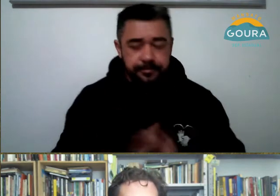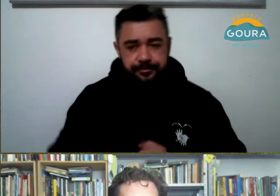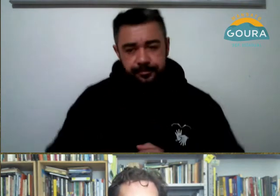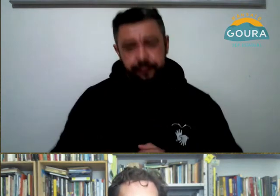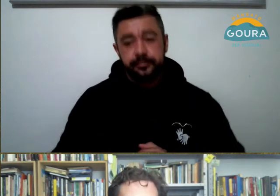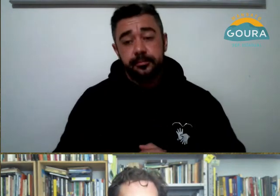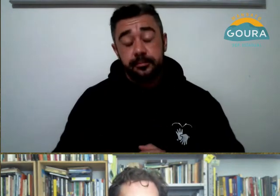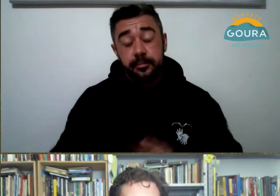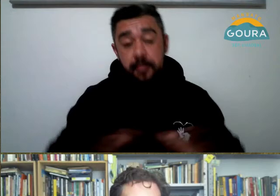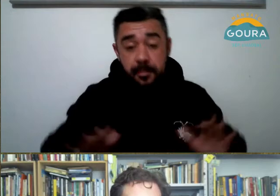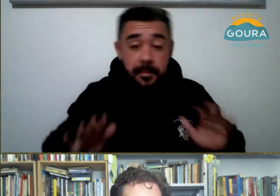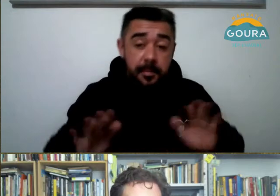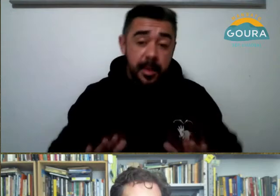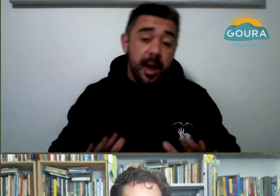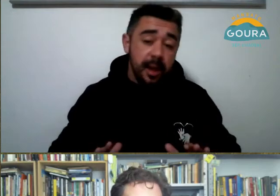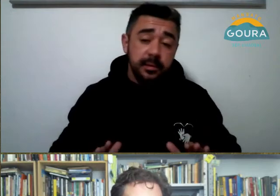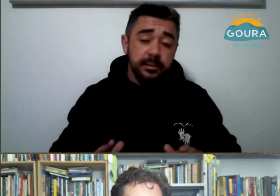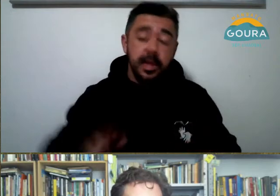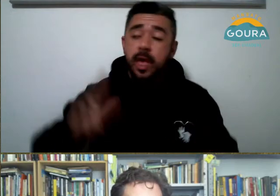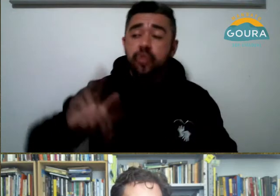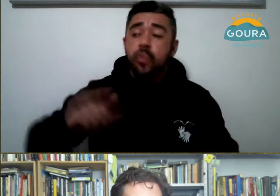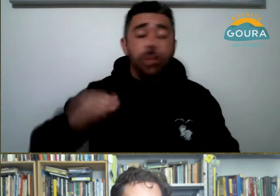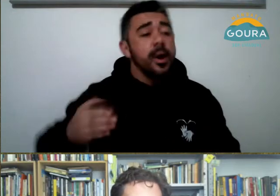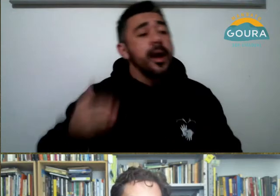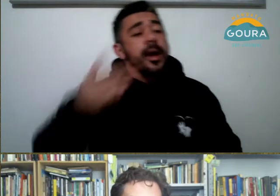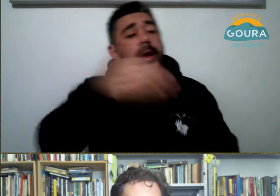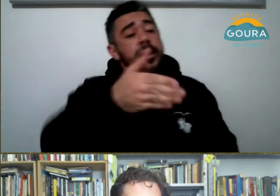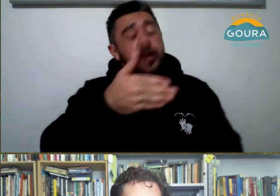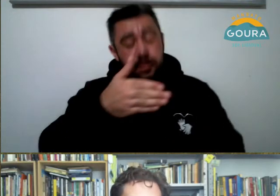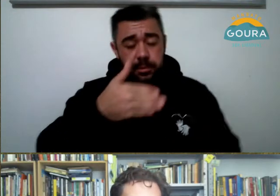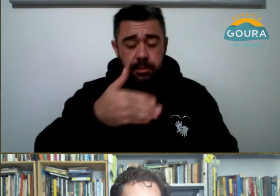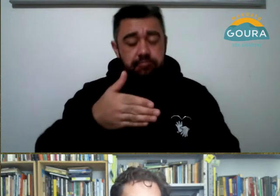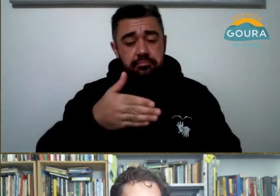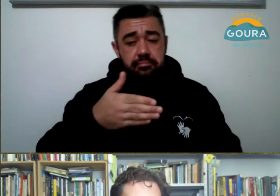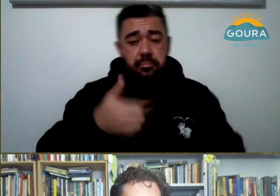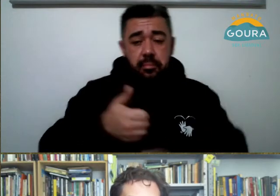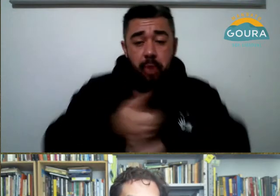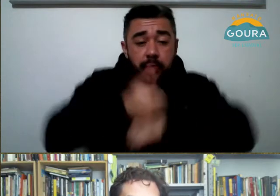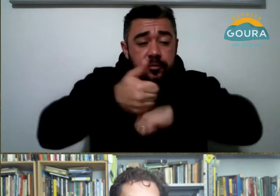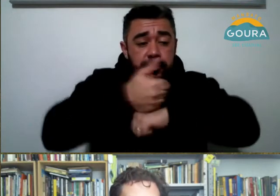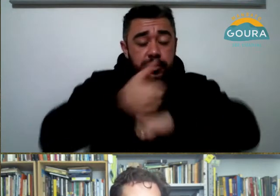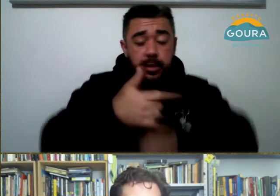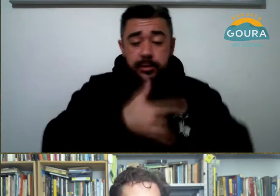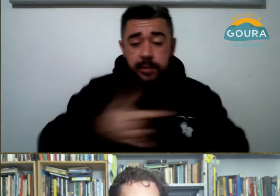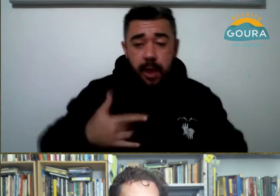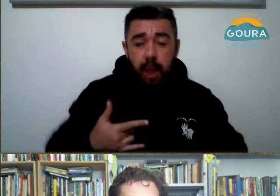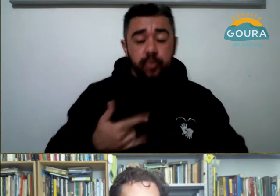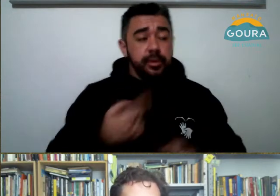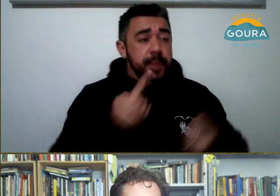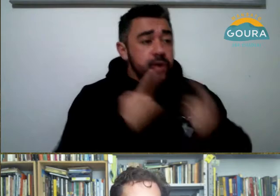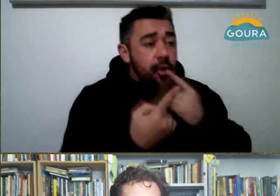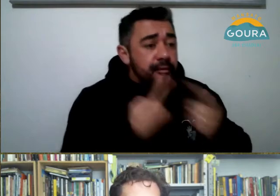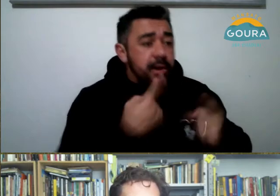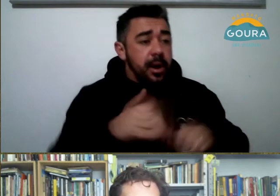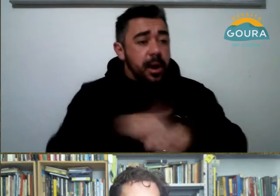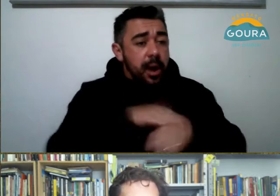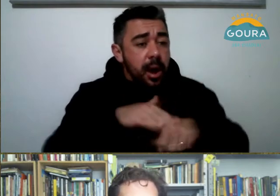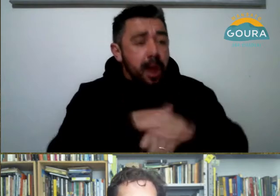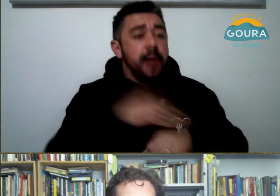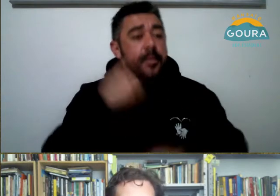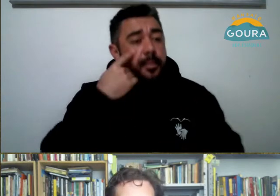mas que nunca procurariam um profissional de saúde para discutir o seu uso. E aqui, com um pouco de